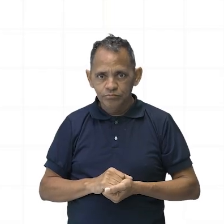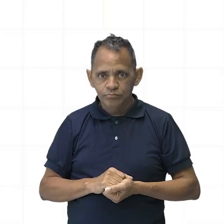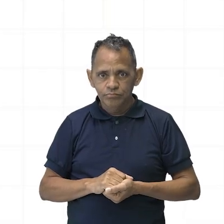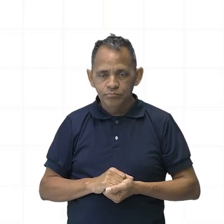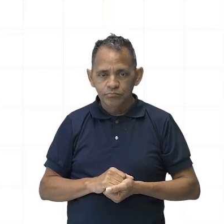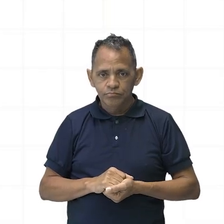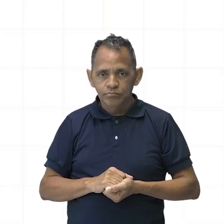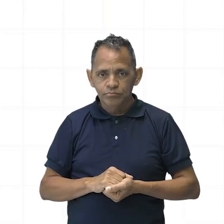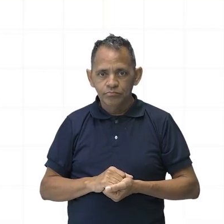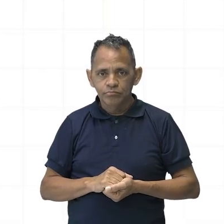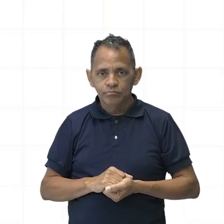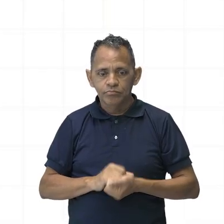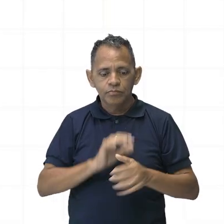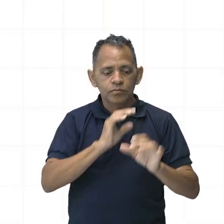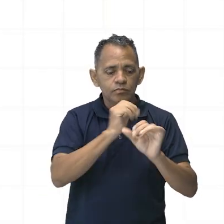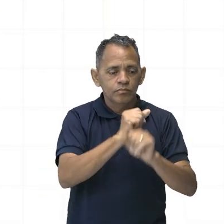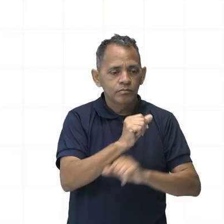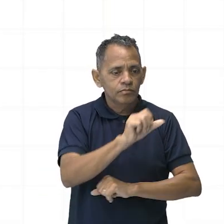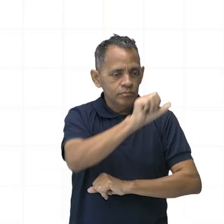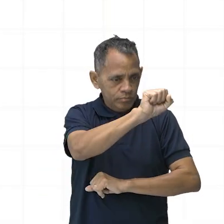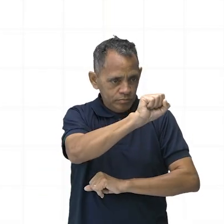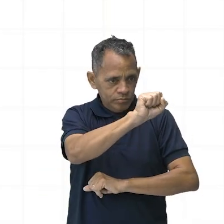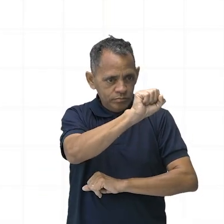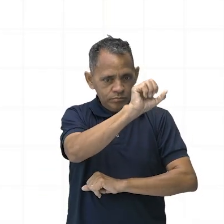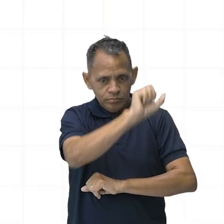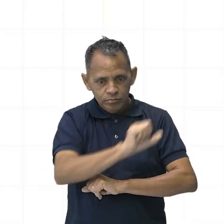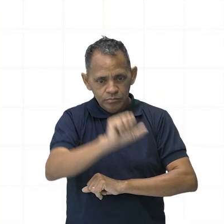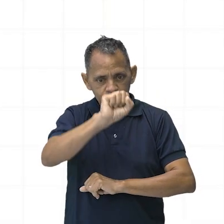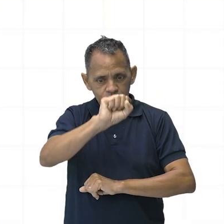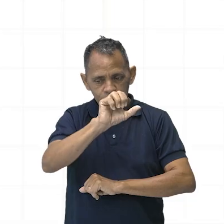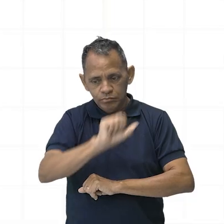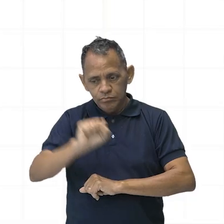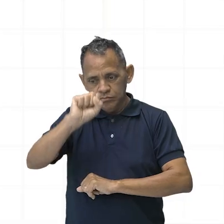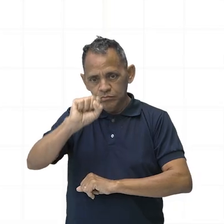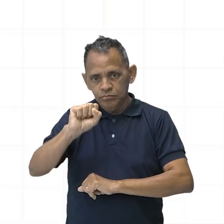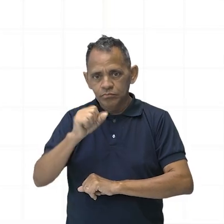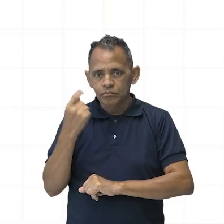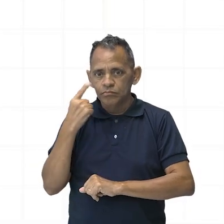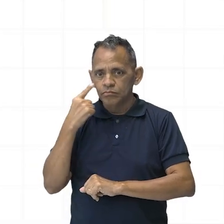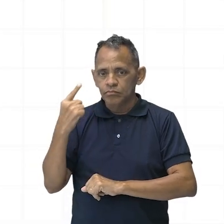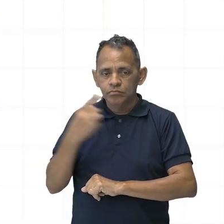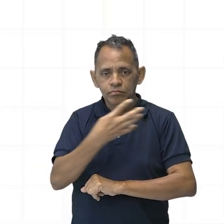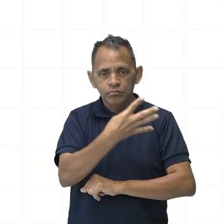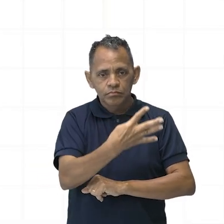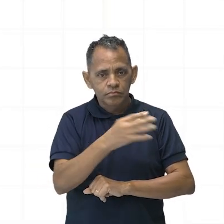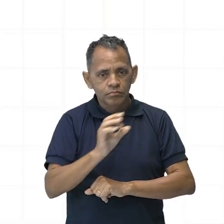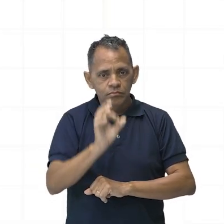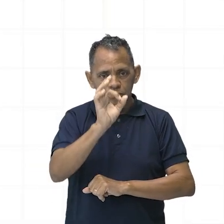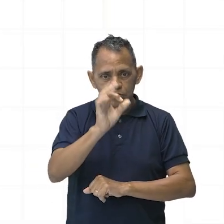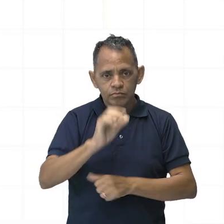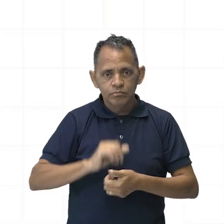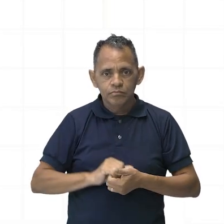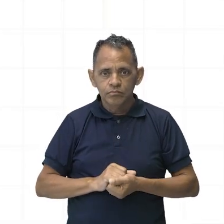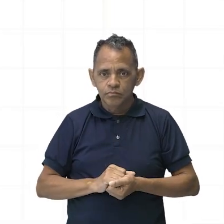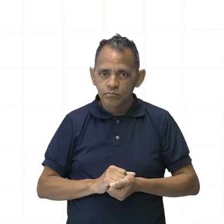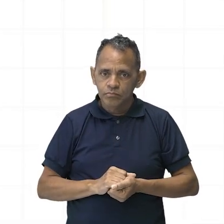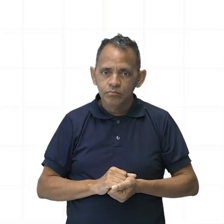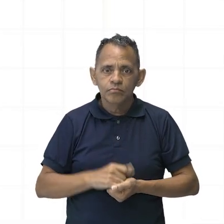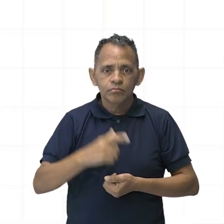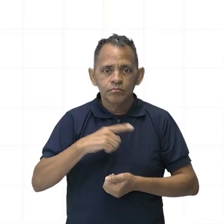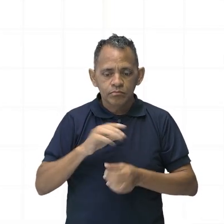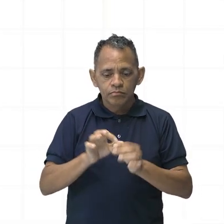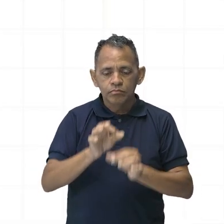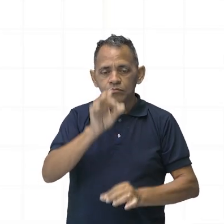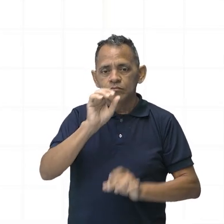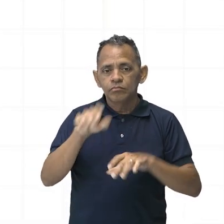Né? Então, aqui 4%. Essa última coluna vai ter mais ou menos essa alturinha aqui. Então, observe